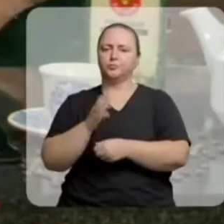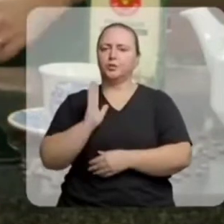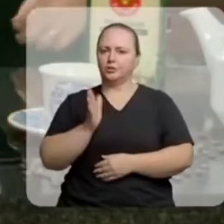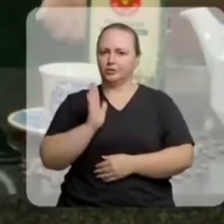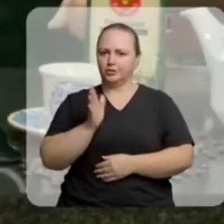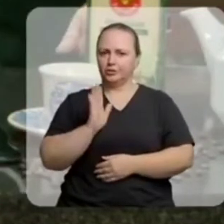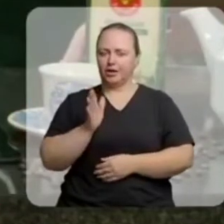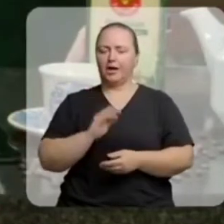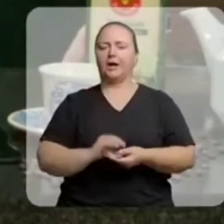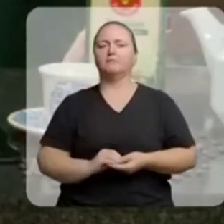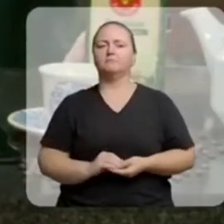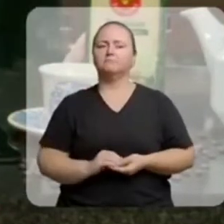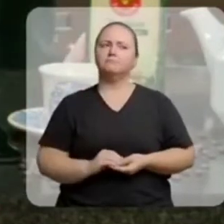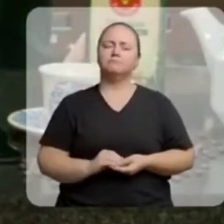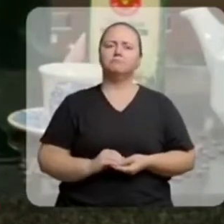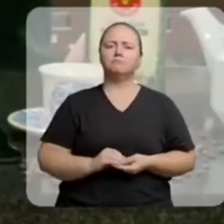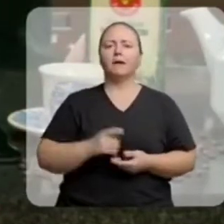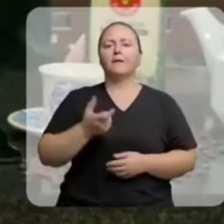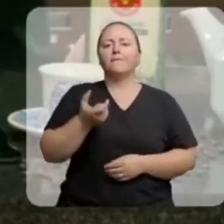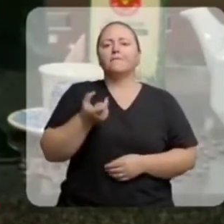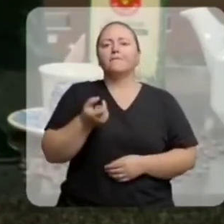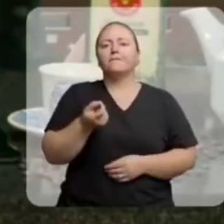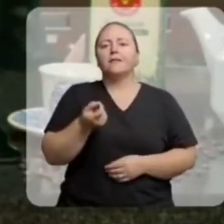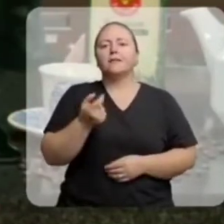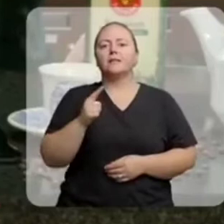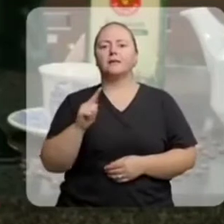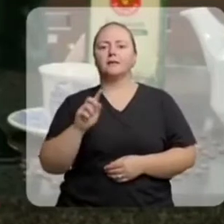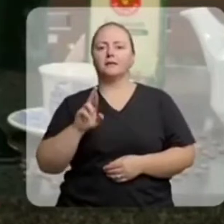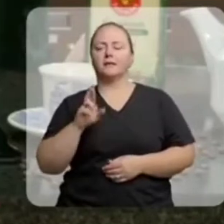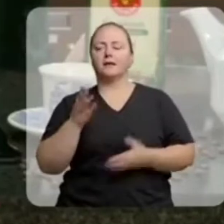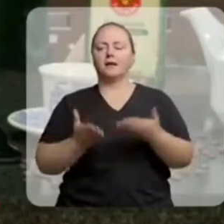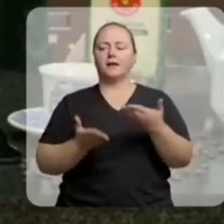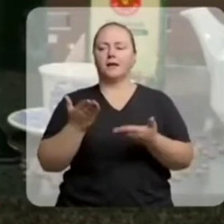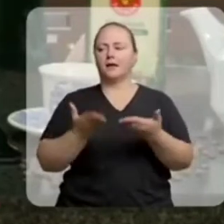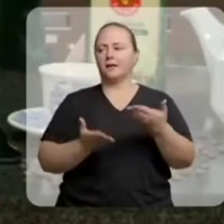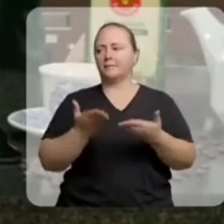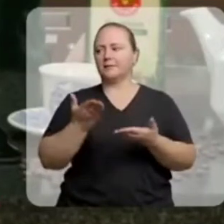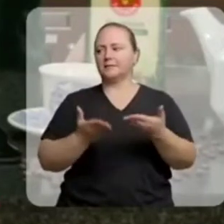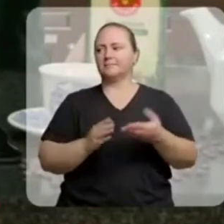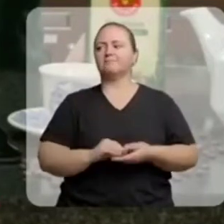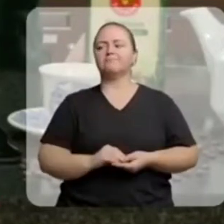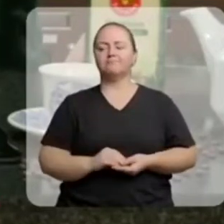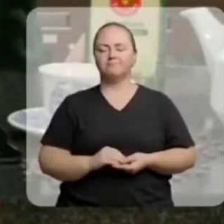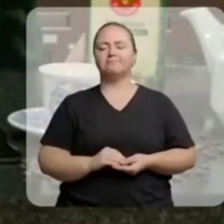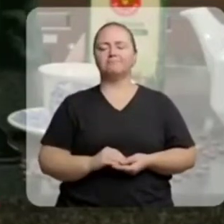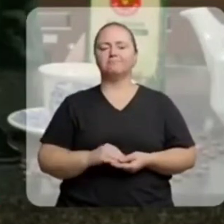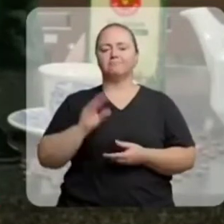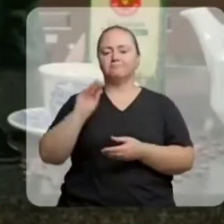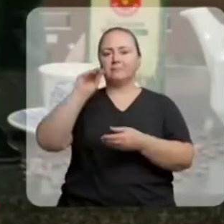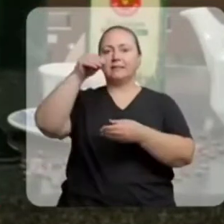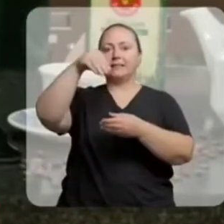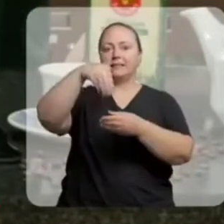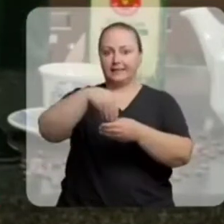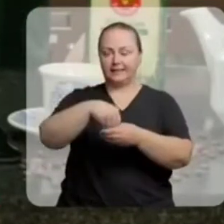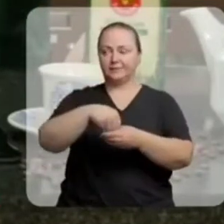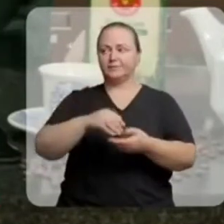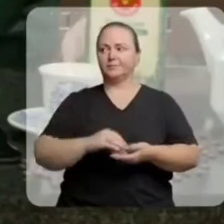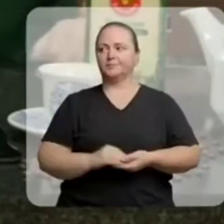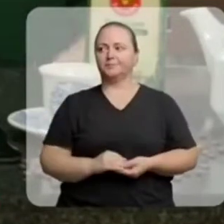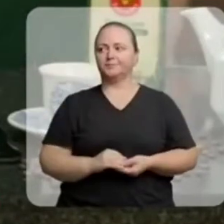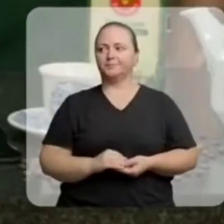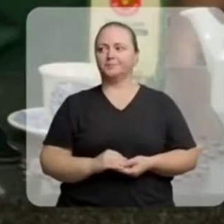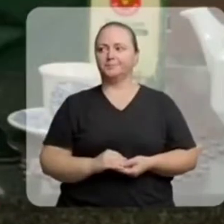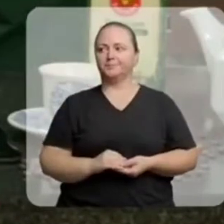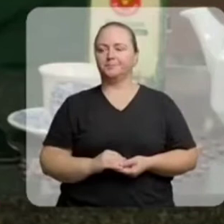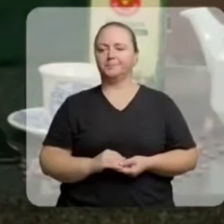a aproximadamente 20 gramas de café. Vamos colocar aqui no recipiente.